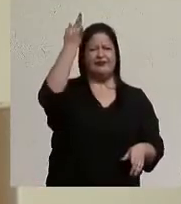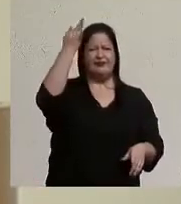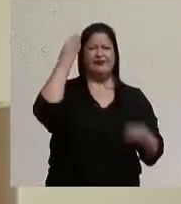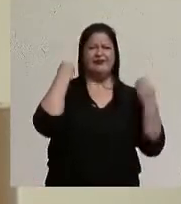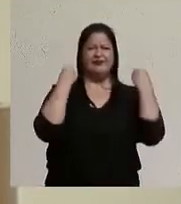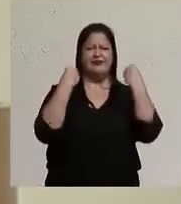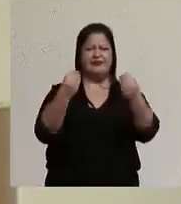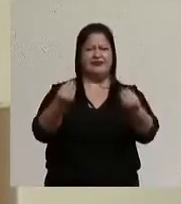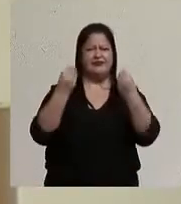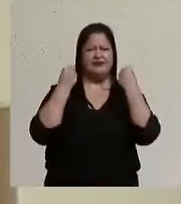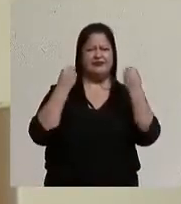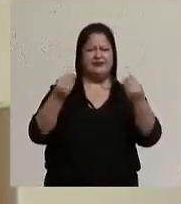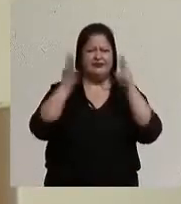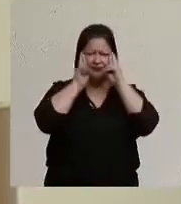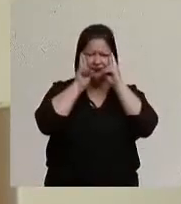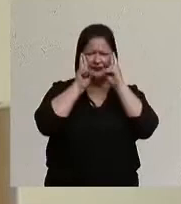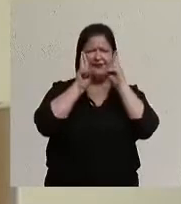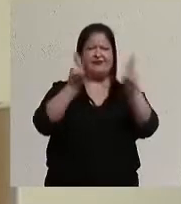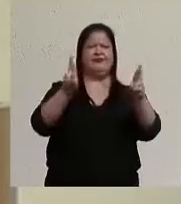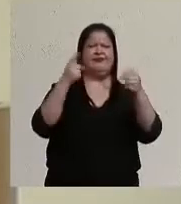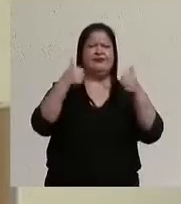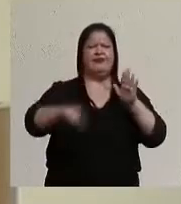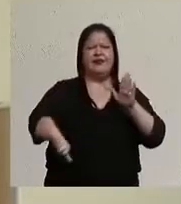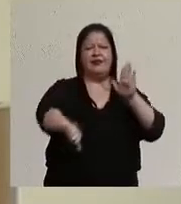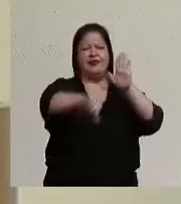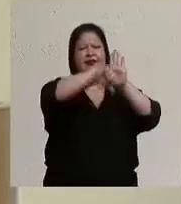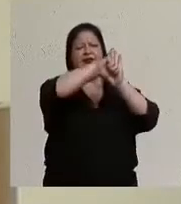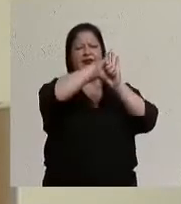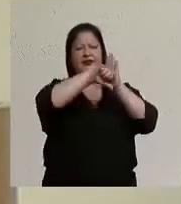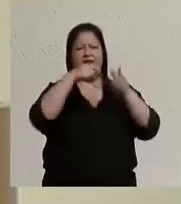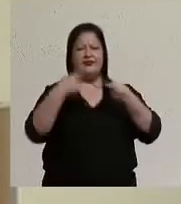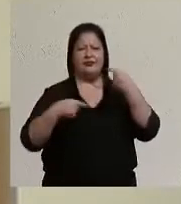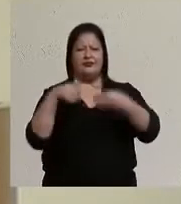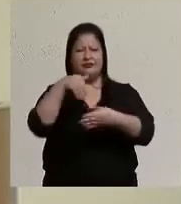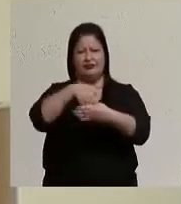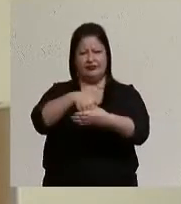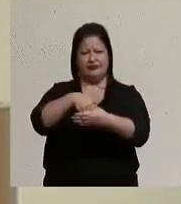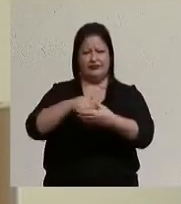uma covardia isso é um desrespeito é um crime eleitoral